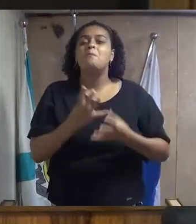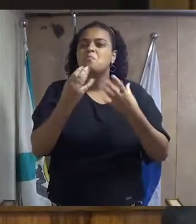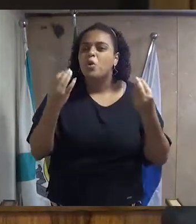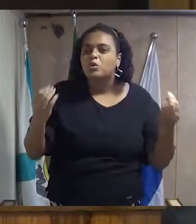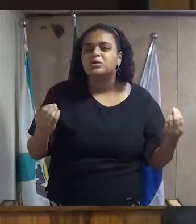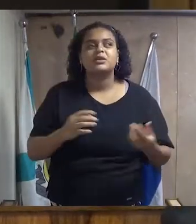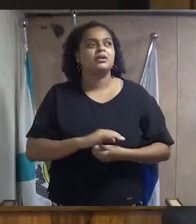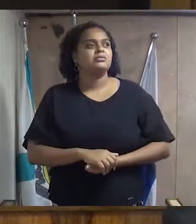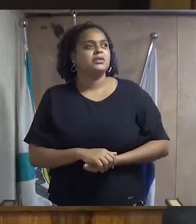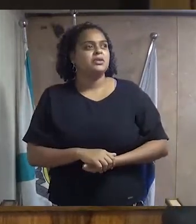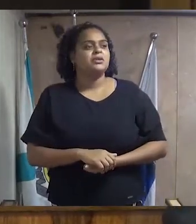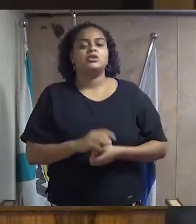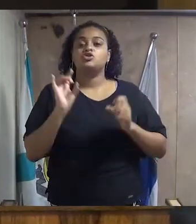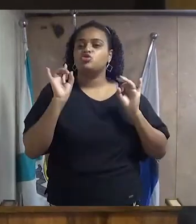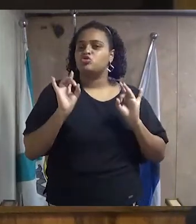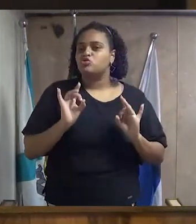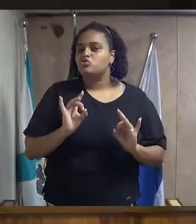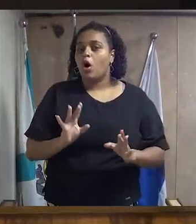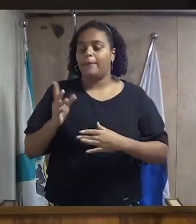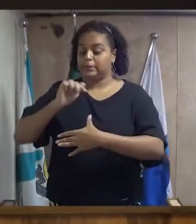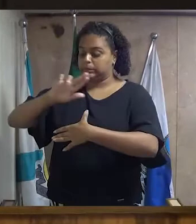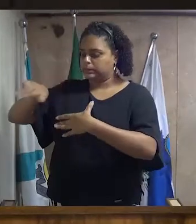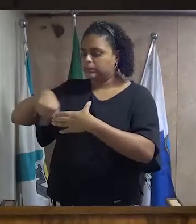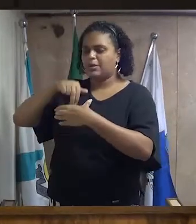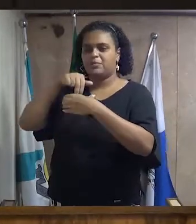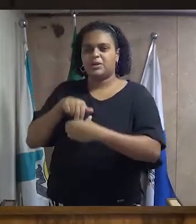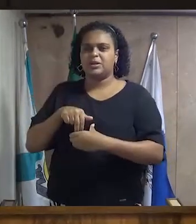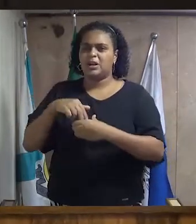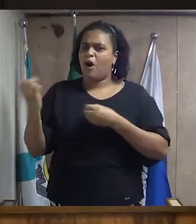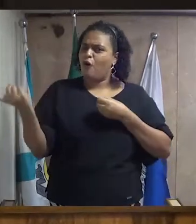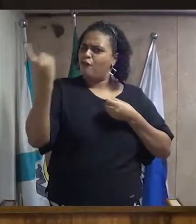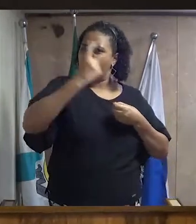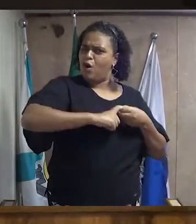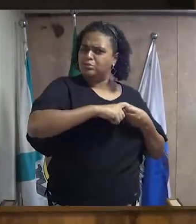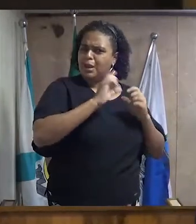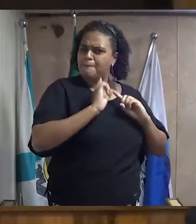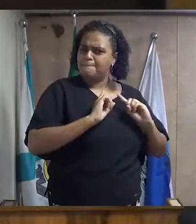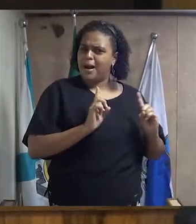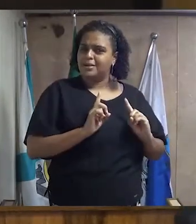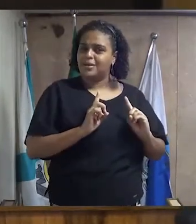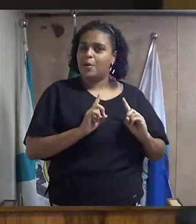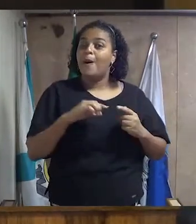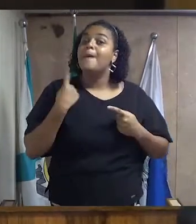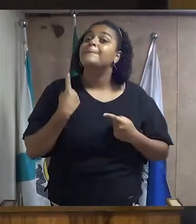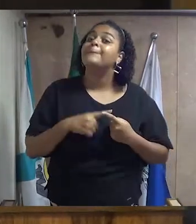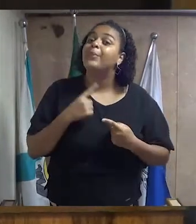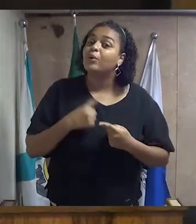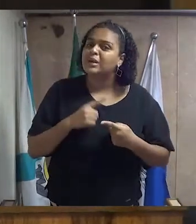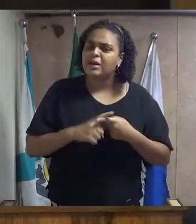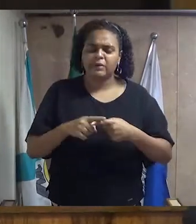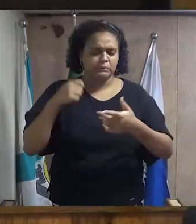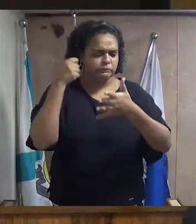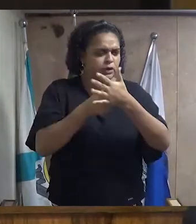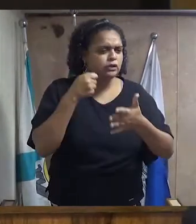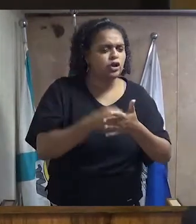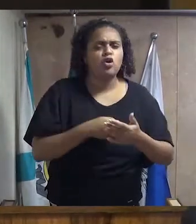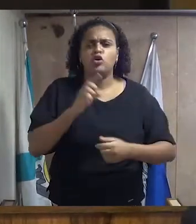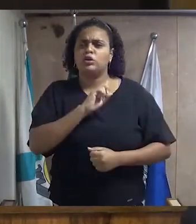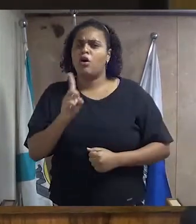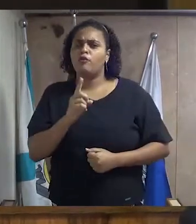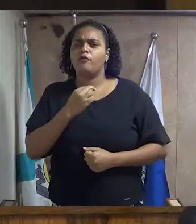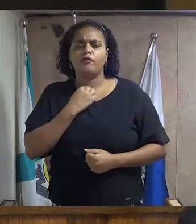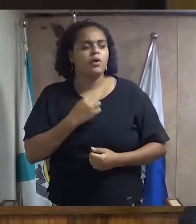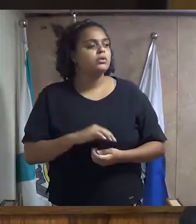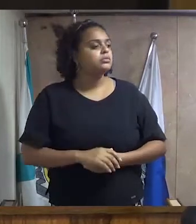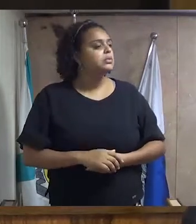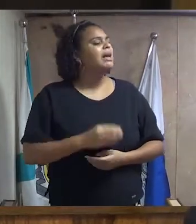eu ouvi falar que vereador que sobe a tribuna não volta mais para essa casa, porque quem vem brigar vem falar que não volta. E eu sempre